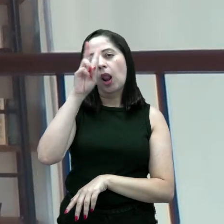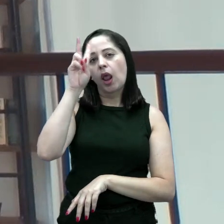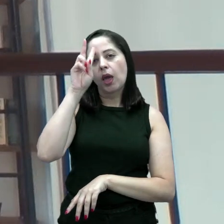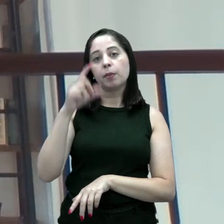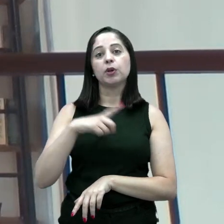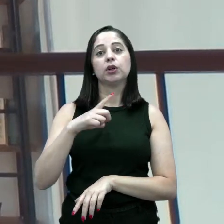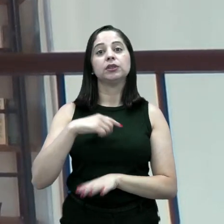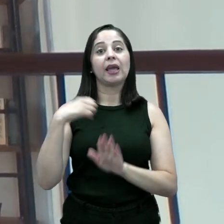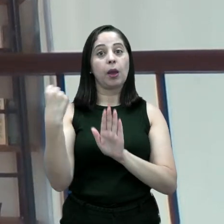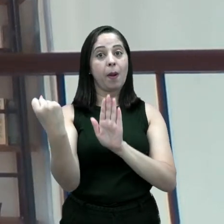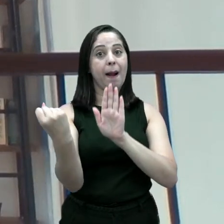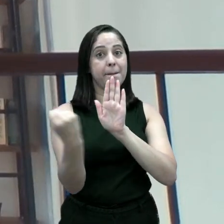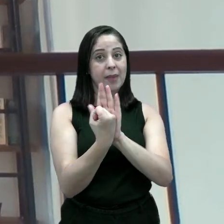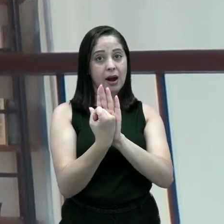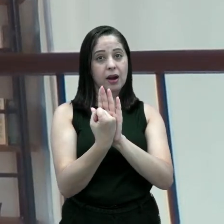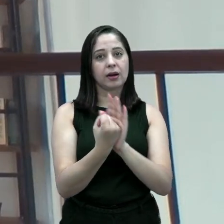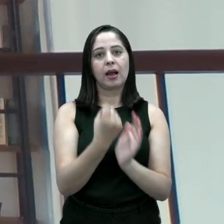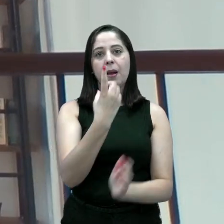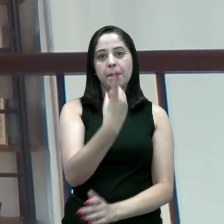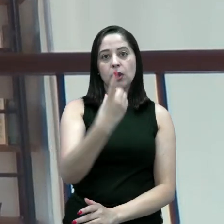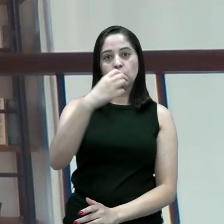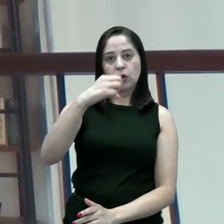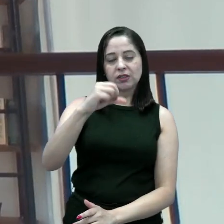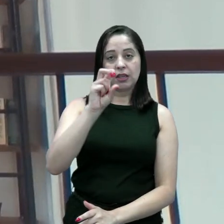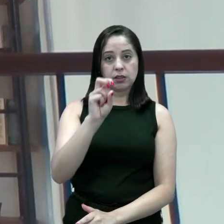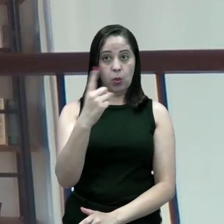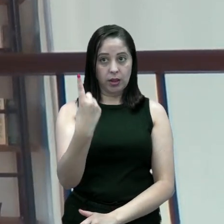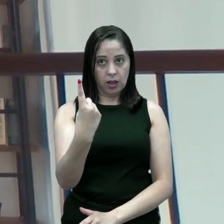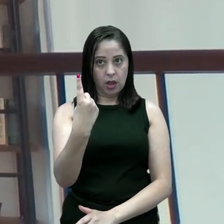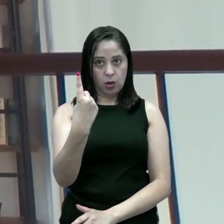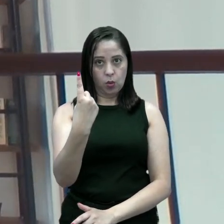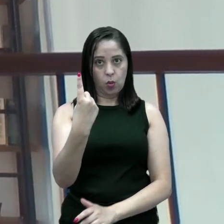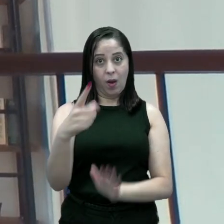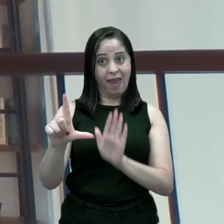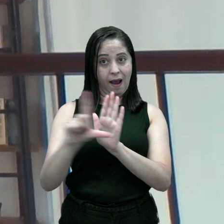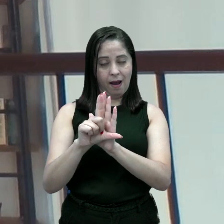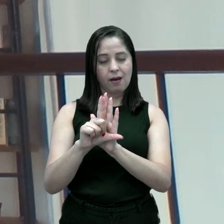dos Refugiados de 1951, né? Então é algo